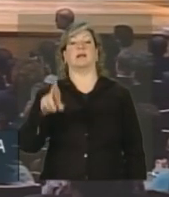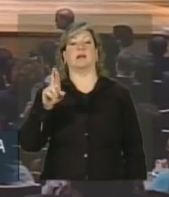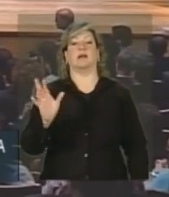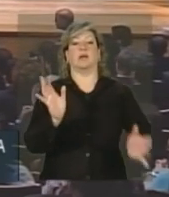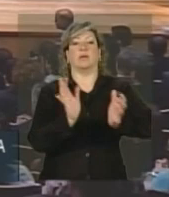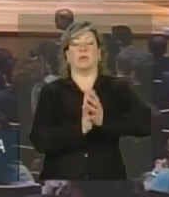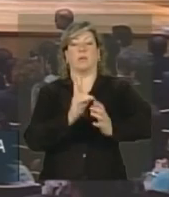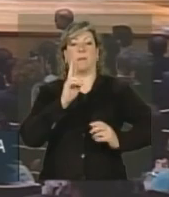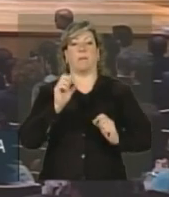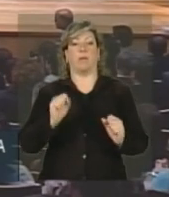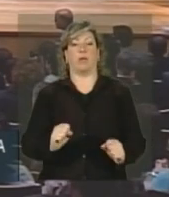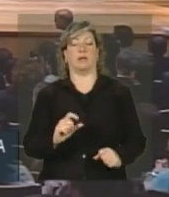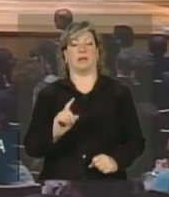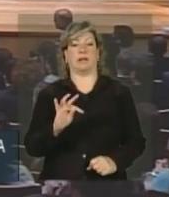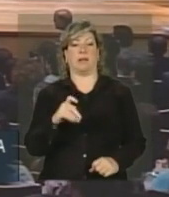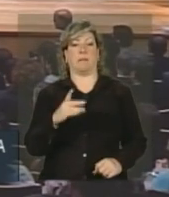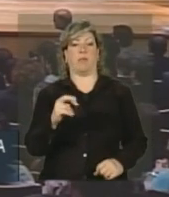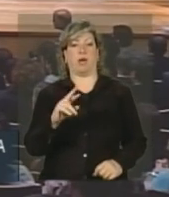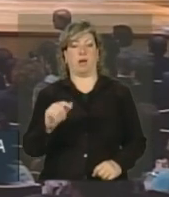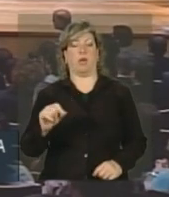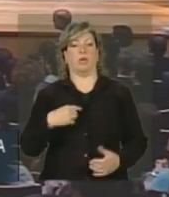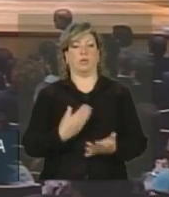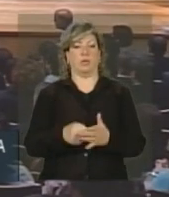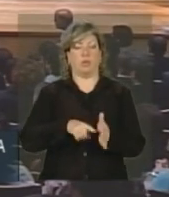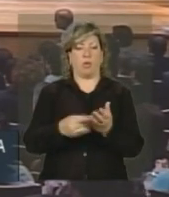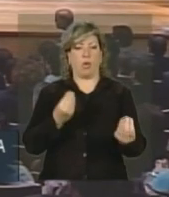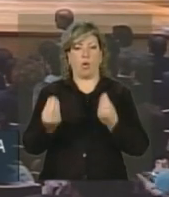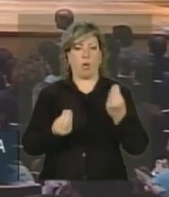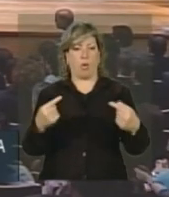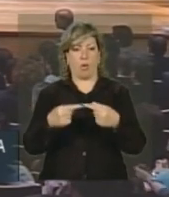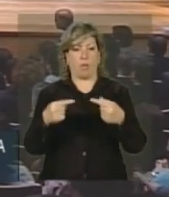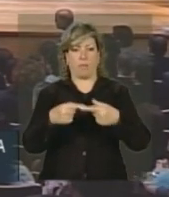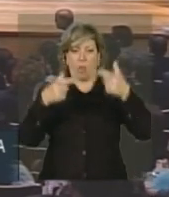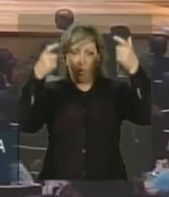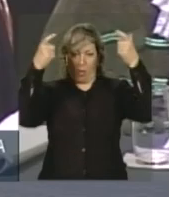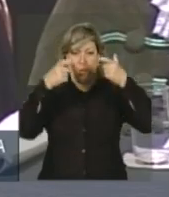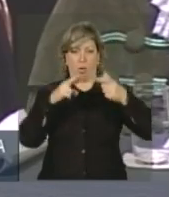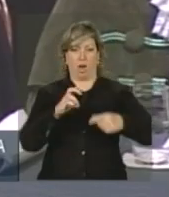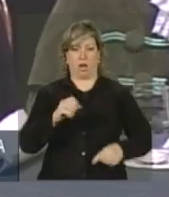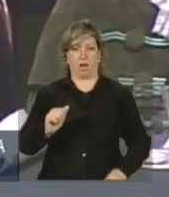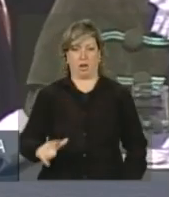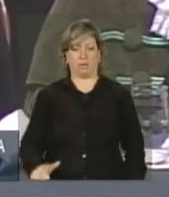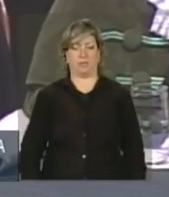poder temporal, numa analogia com a coroa real.